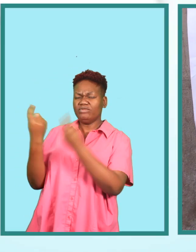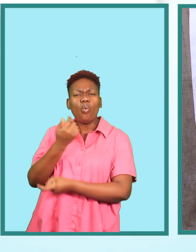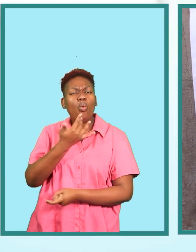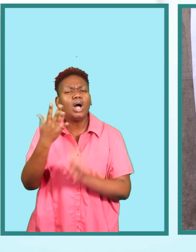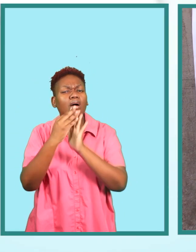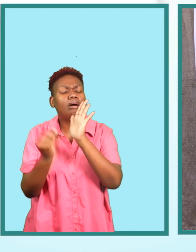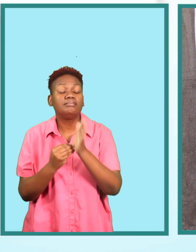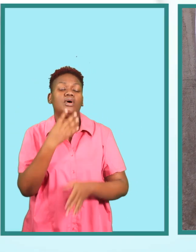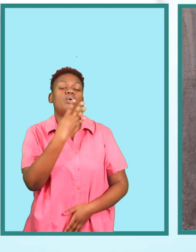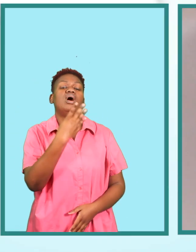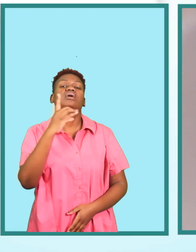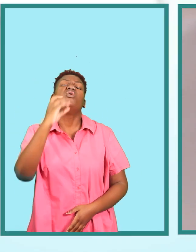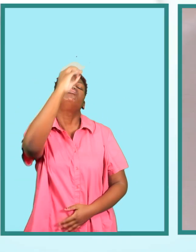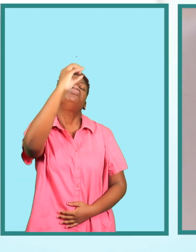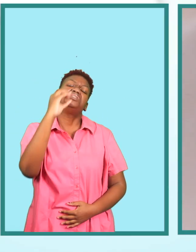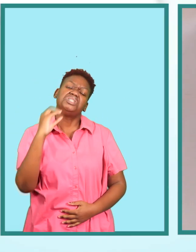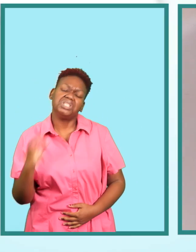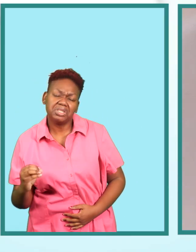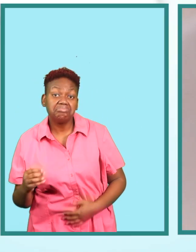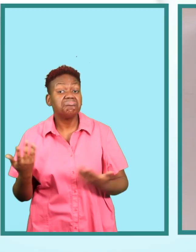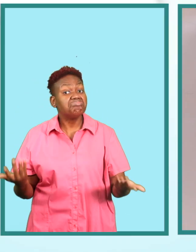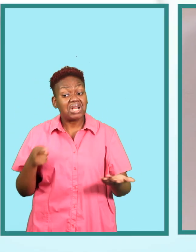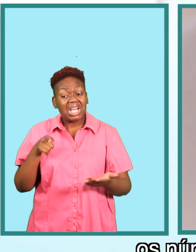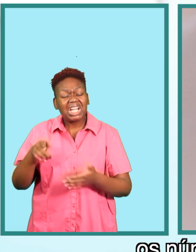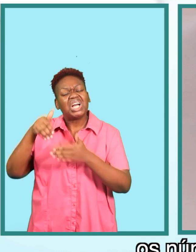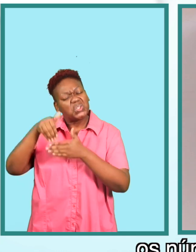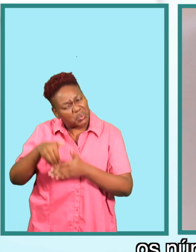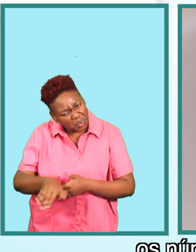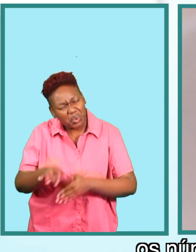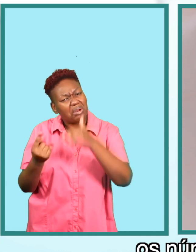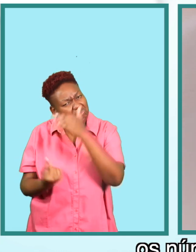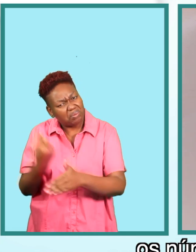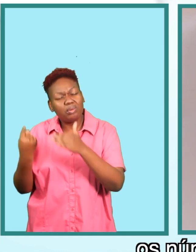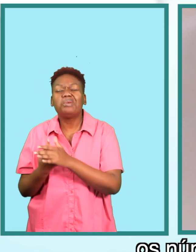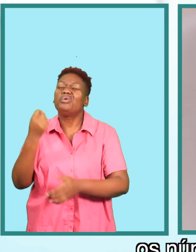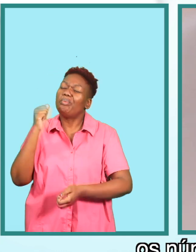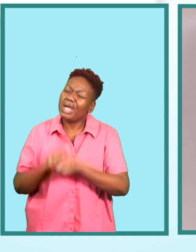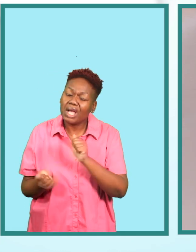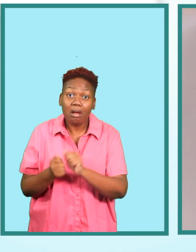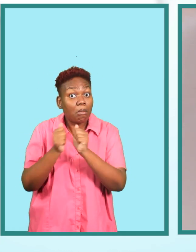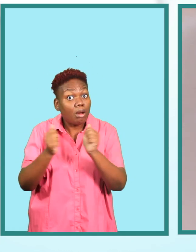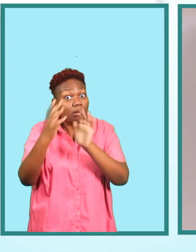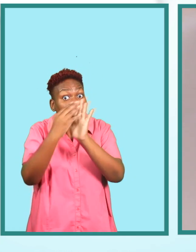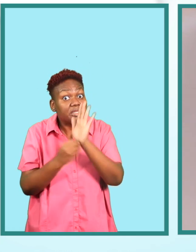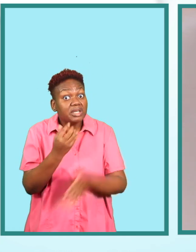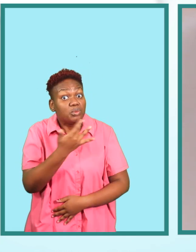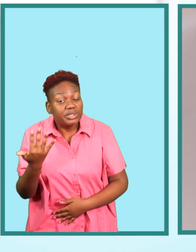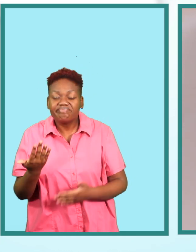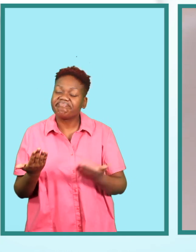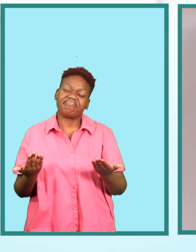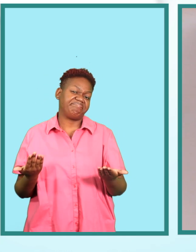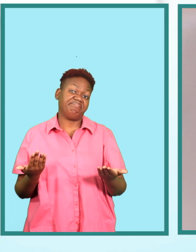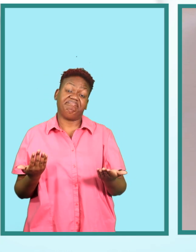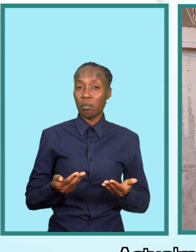Unicef. Apesar da queda em relação a 2011, os números continuam alarmantes.